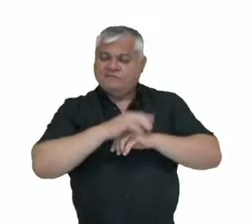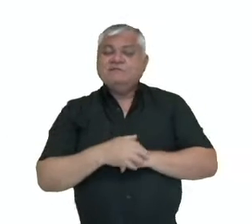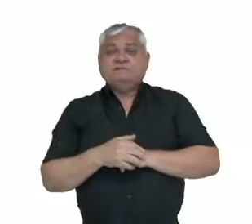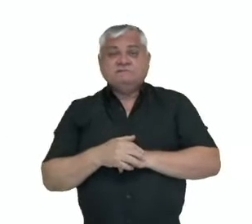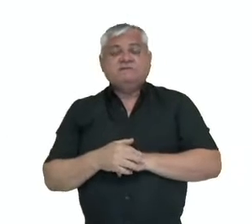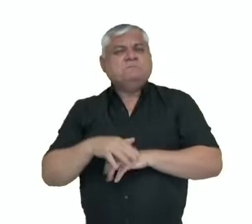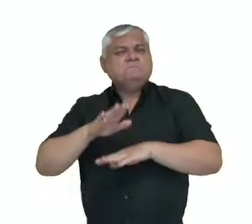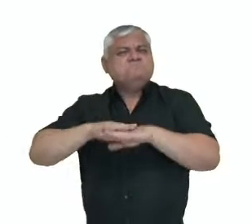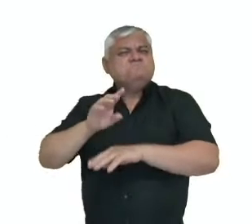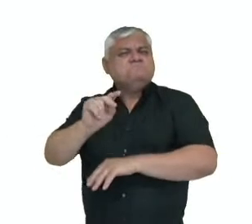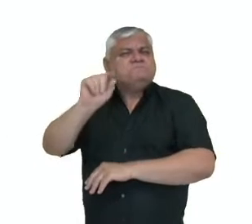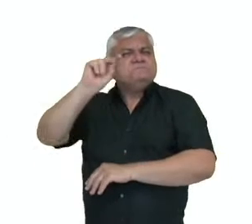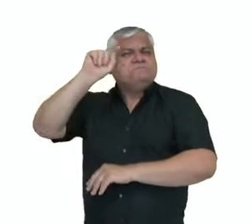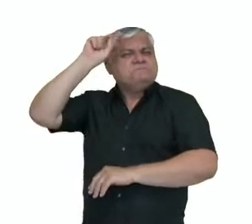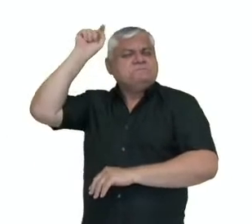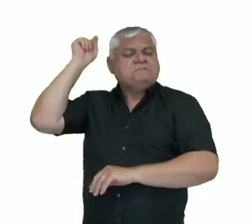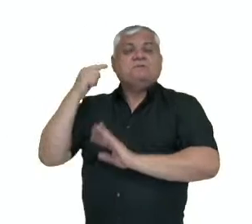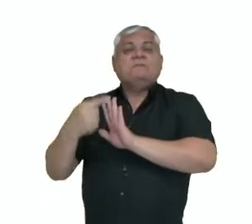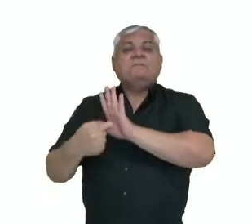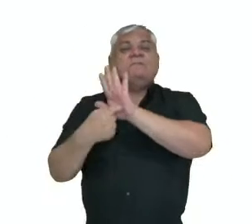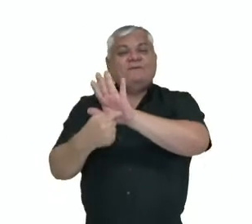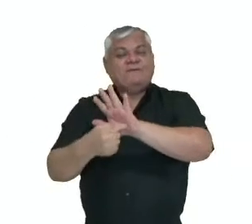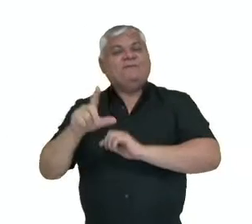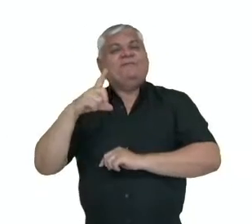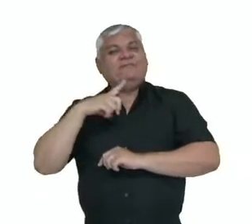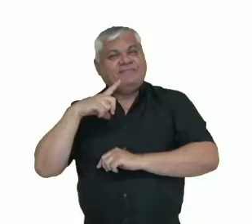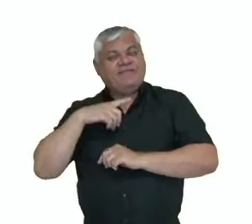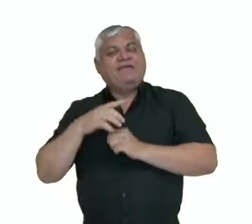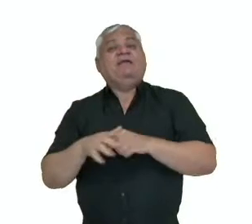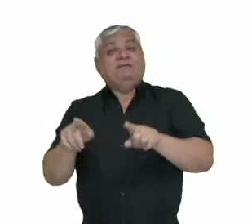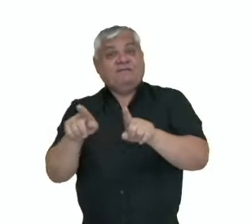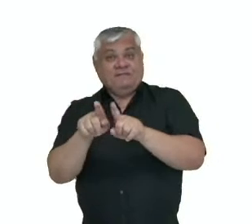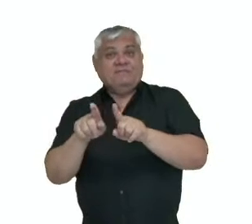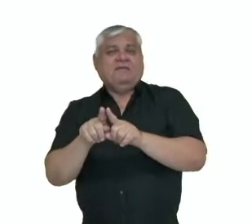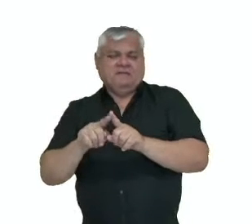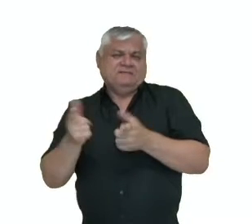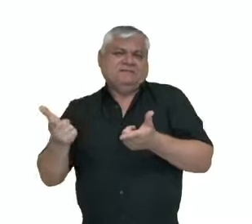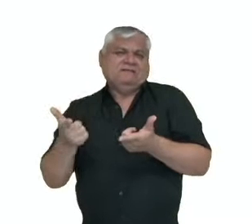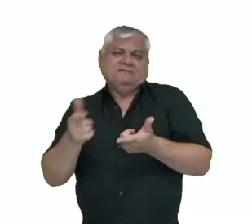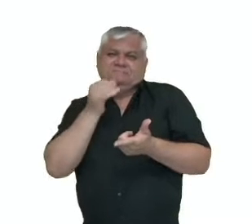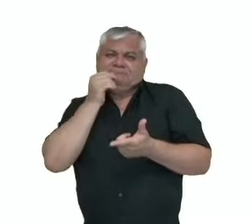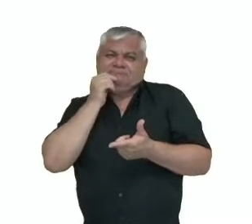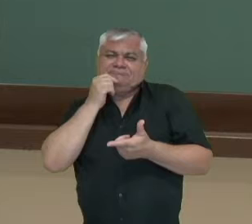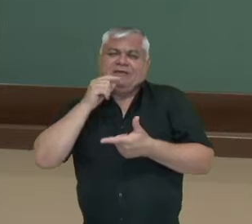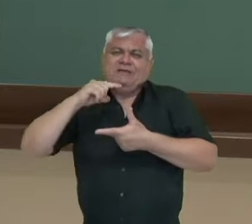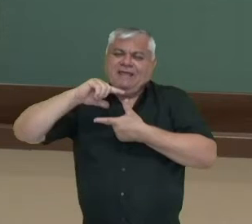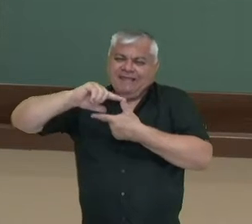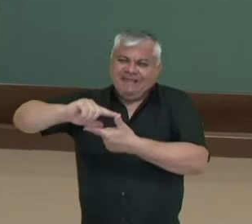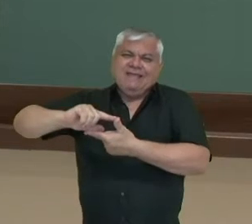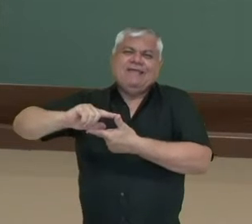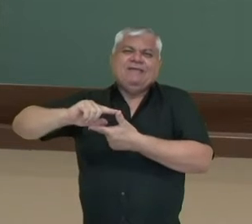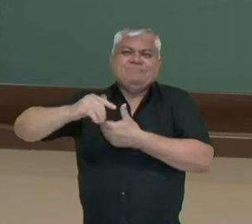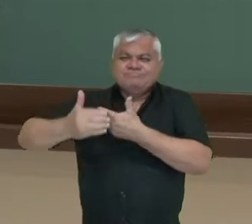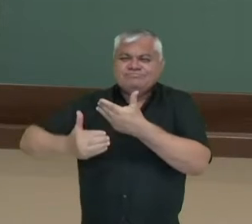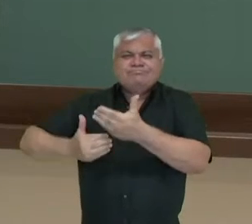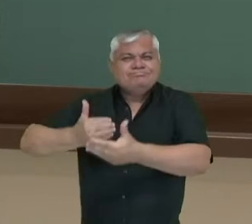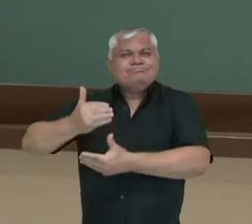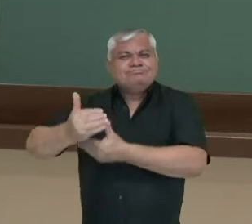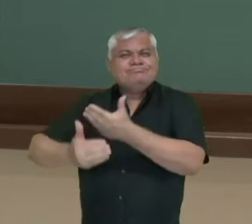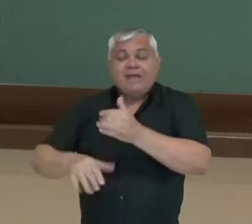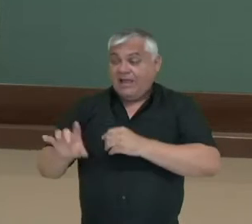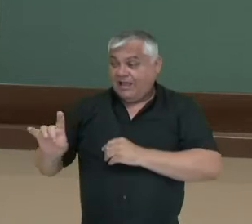mais antigo que existe, rudimentar também, obviamente, do cooperativismo. Qual que era a ideia? Exatamente, cada